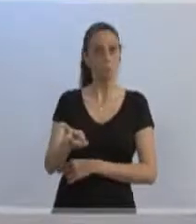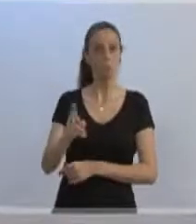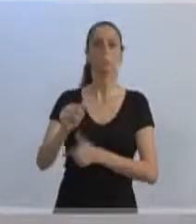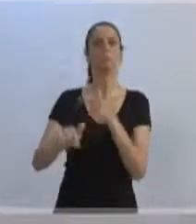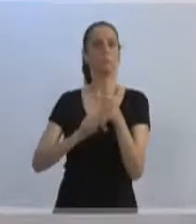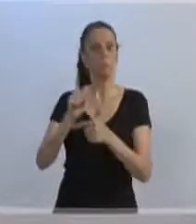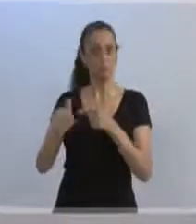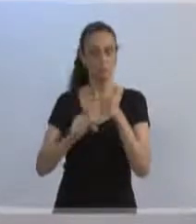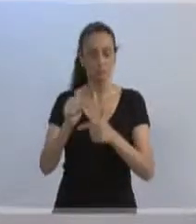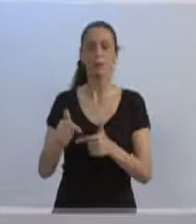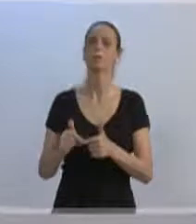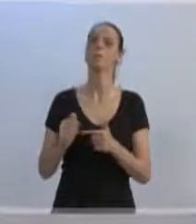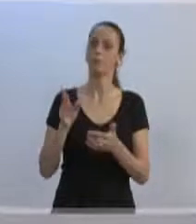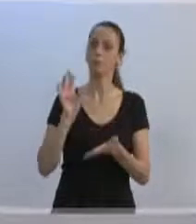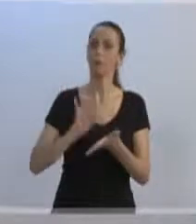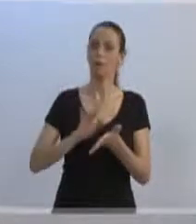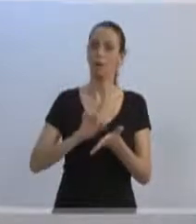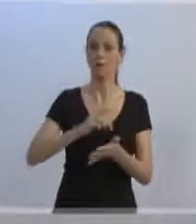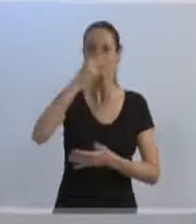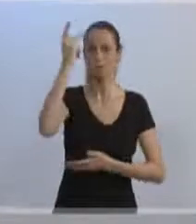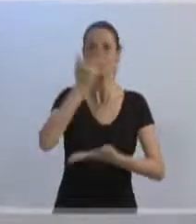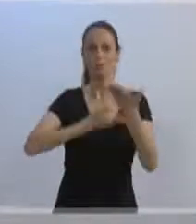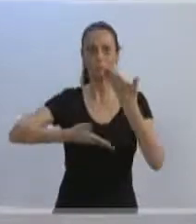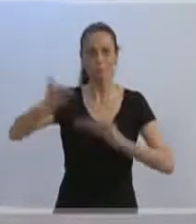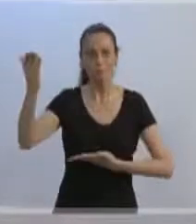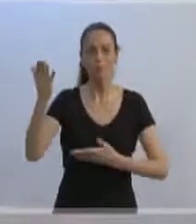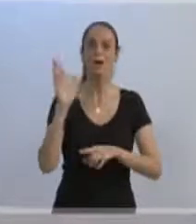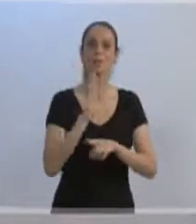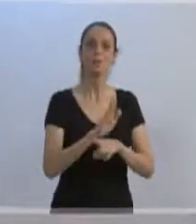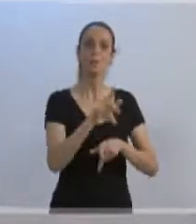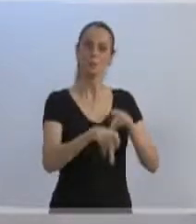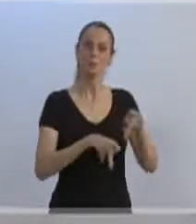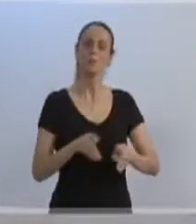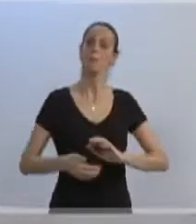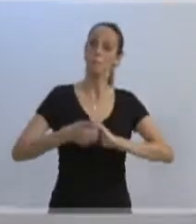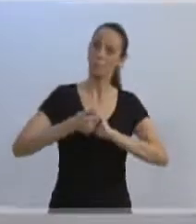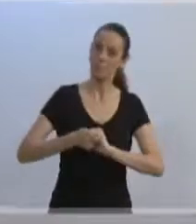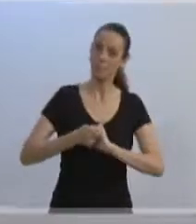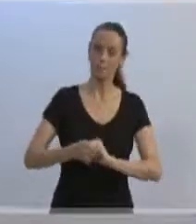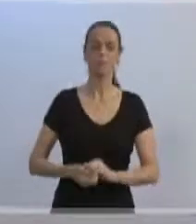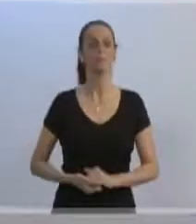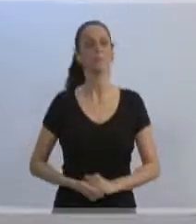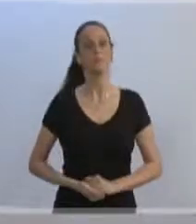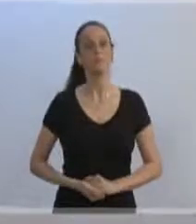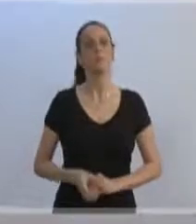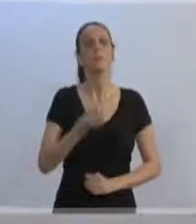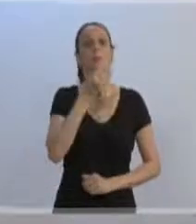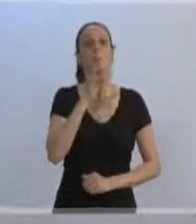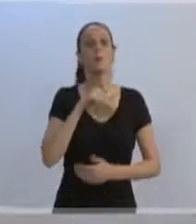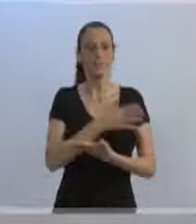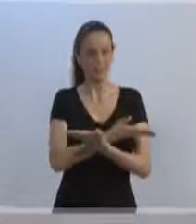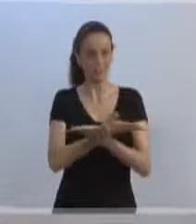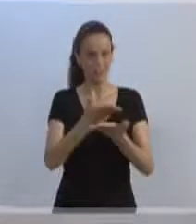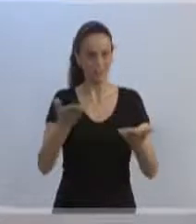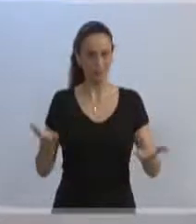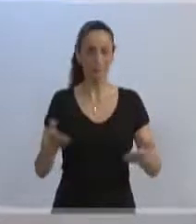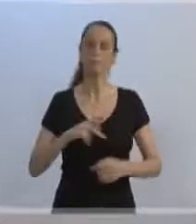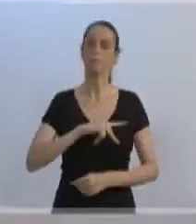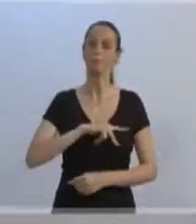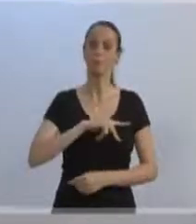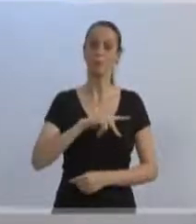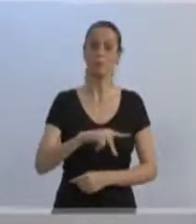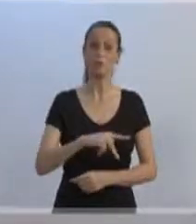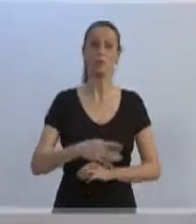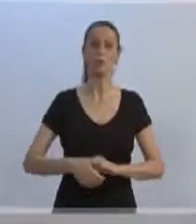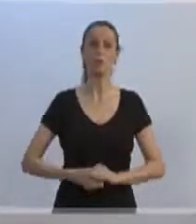que é importante este intercâmbio para a nossa população é muito importante para bens e boa tarde a todos sua presidente